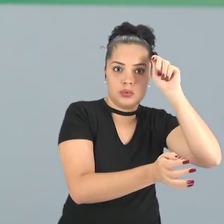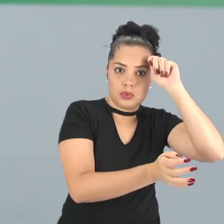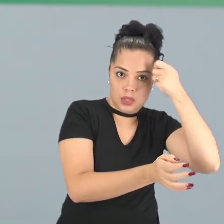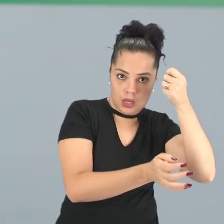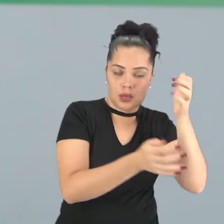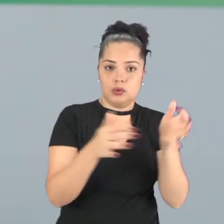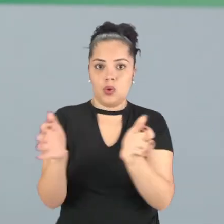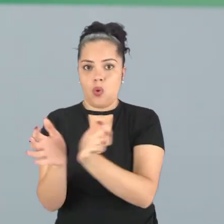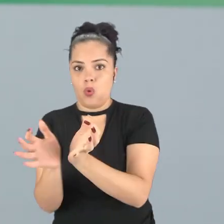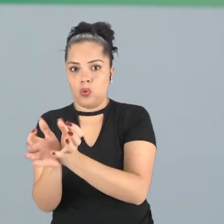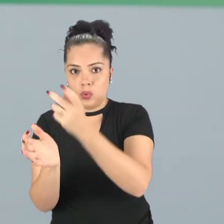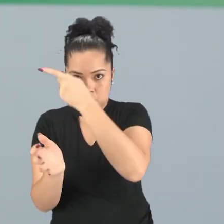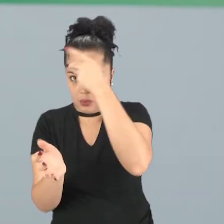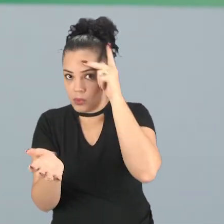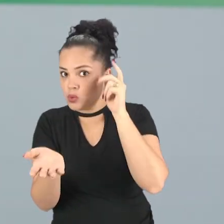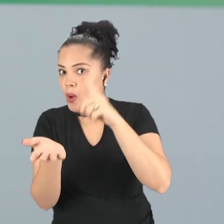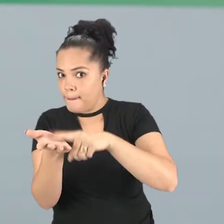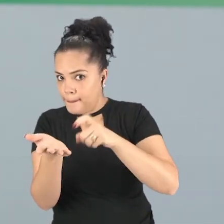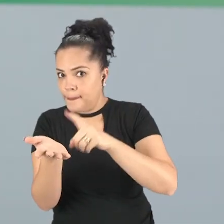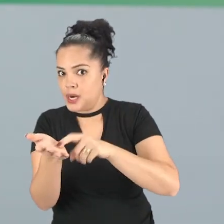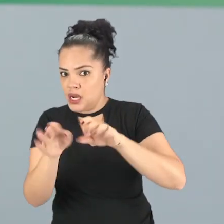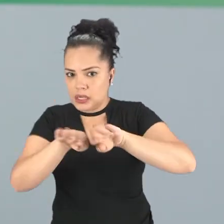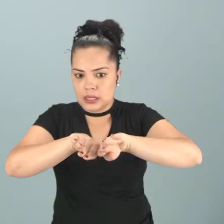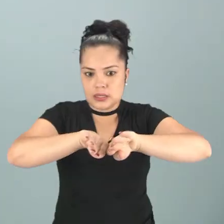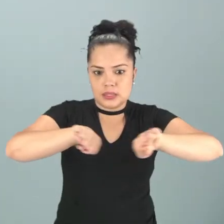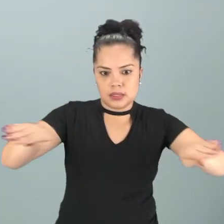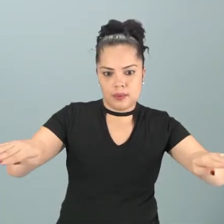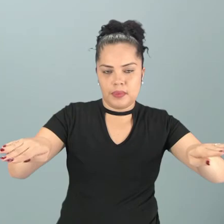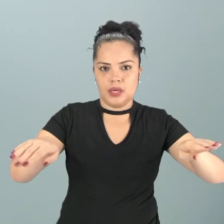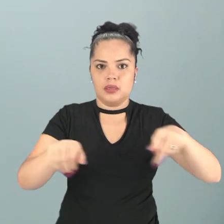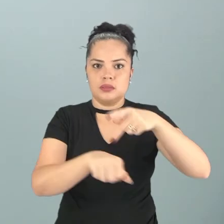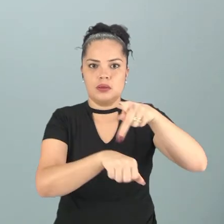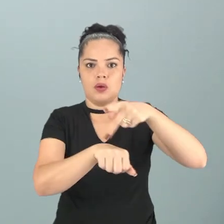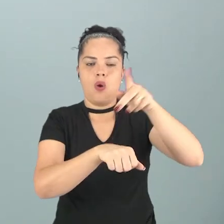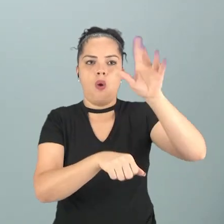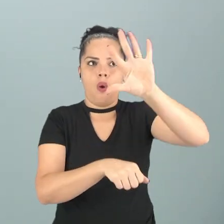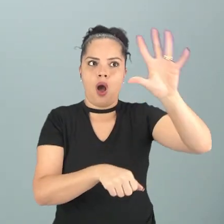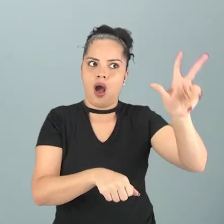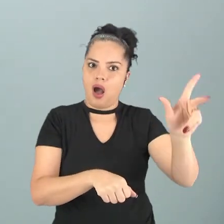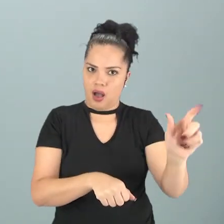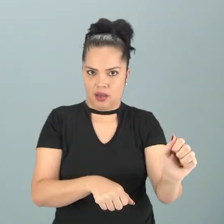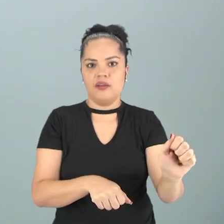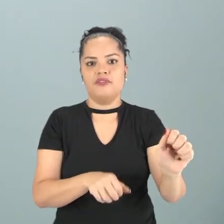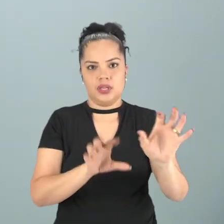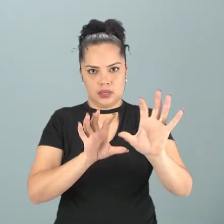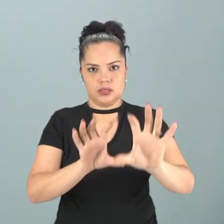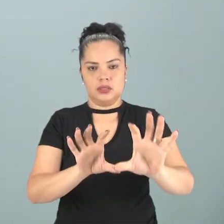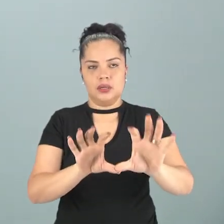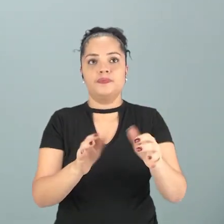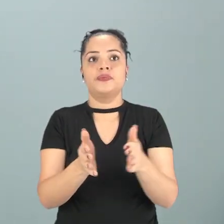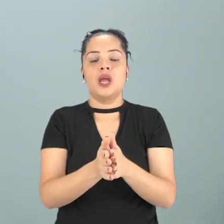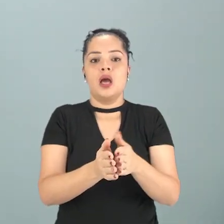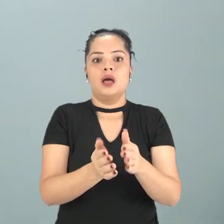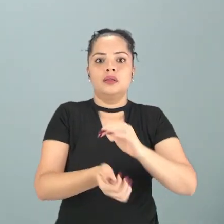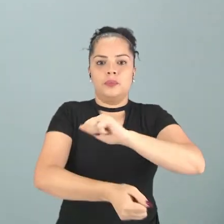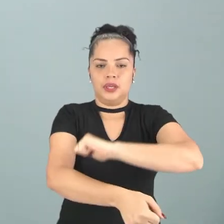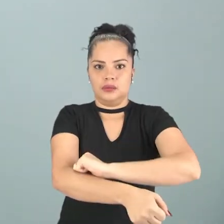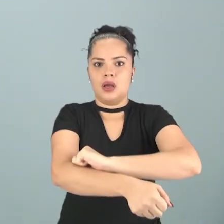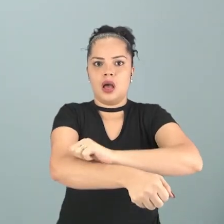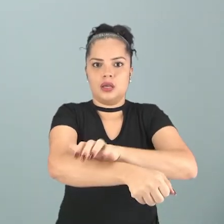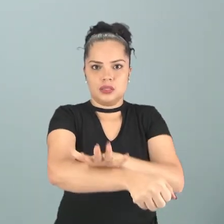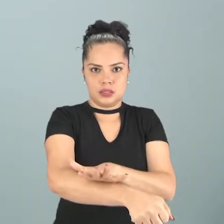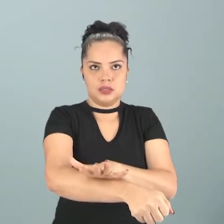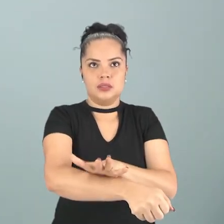dos brancos, o próprio apartheid na África. Então é um exemplo de racismo institucional. E o racismo estrutural, que é